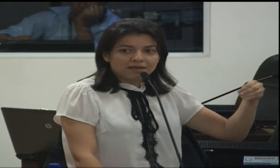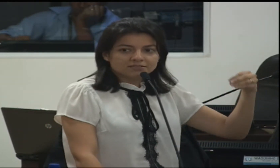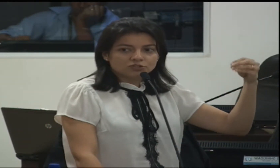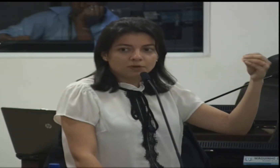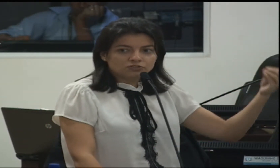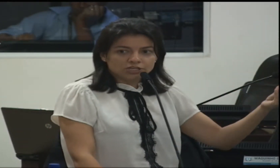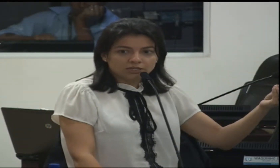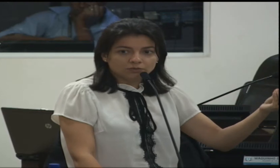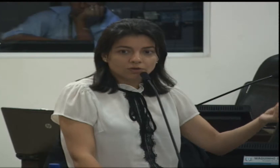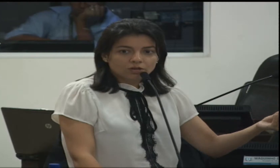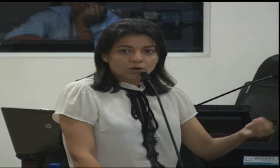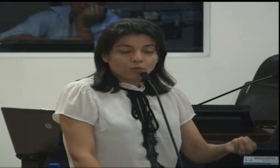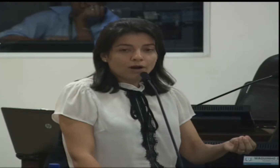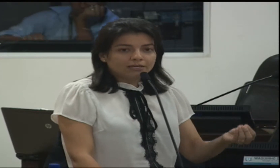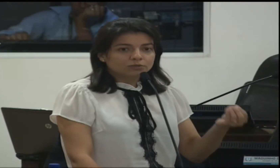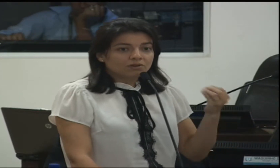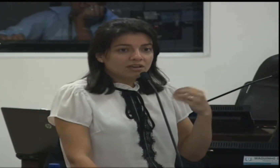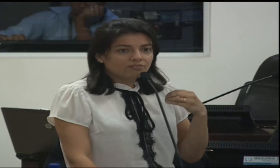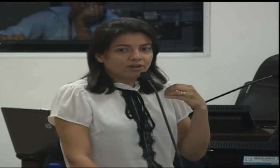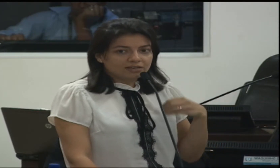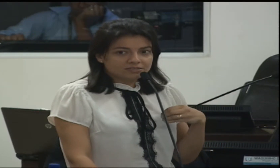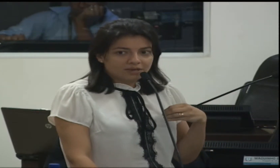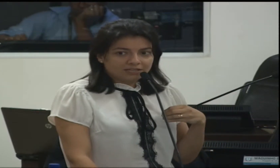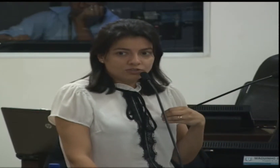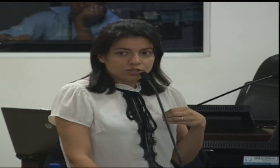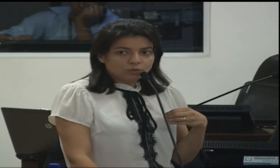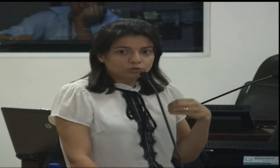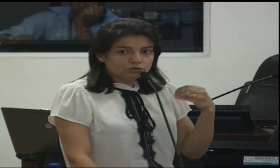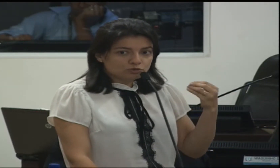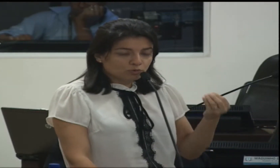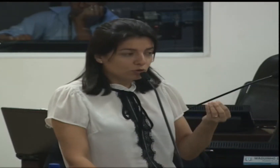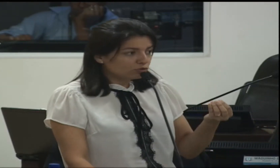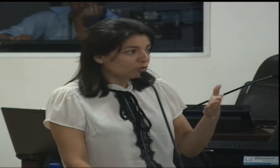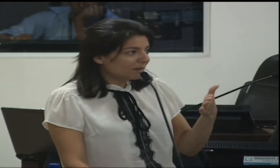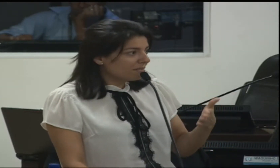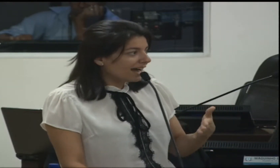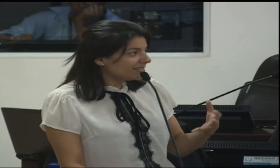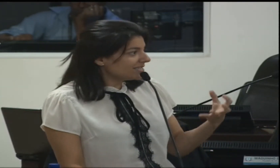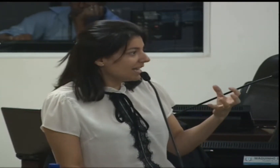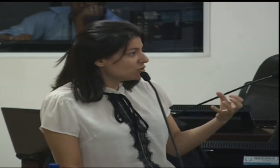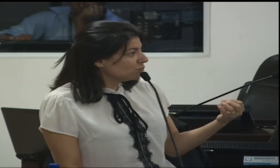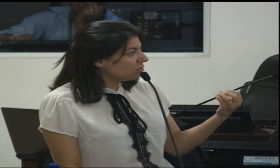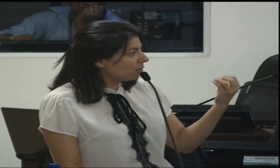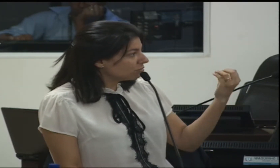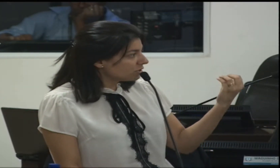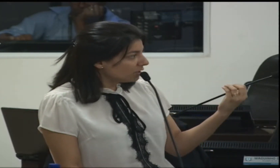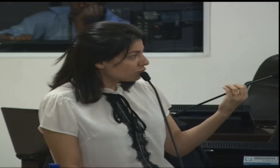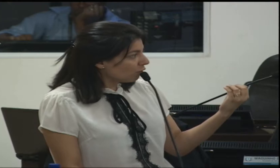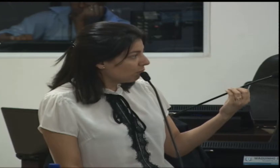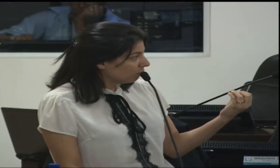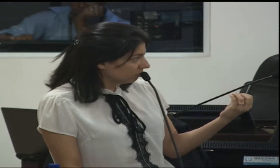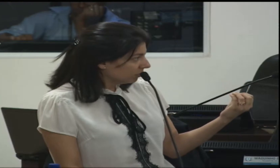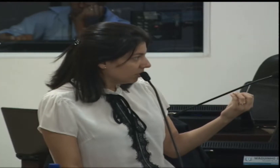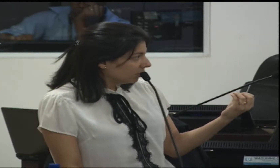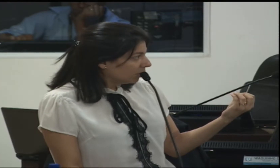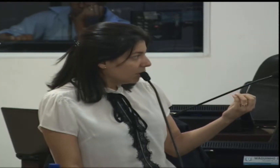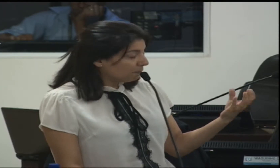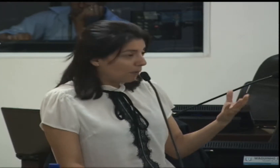na cabeça de bandido. Quando, infelizmente, o discurso e o debate se resumiu a um senso